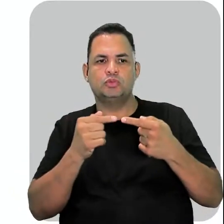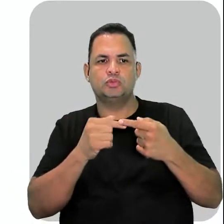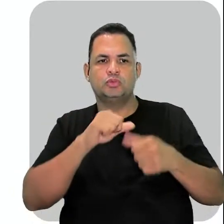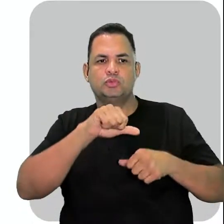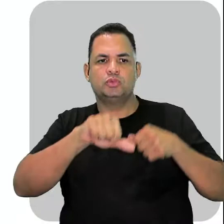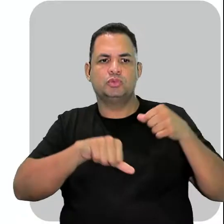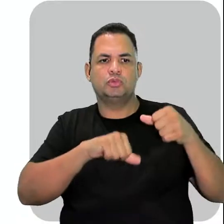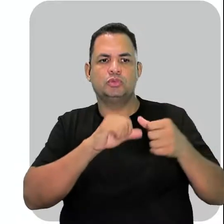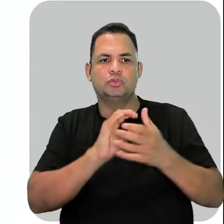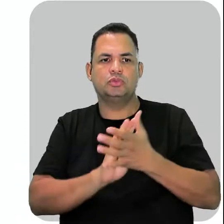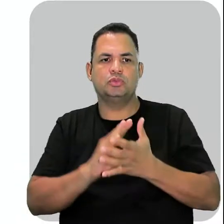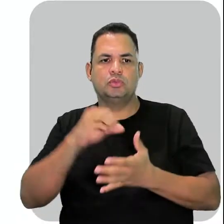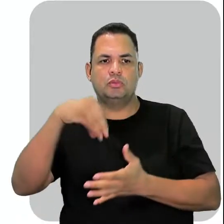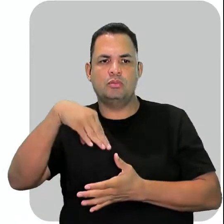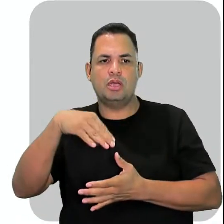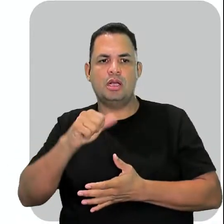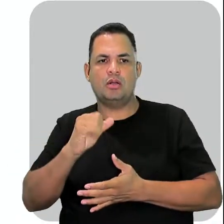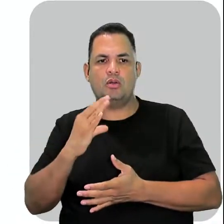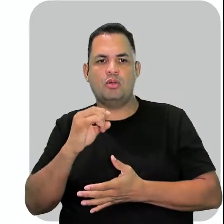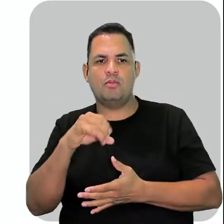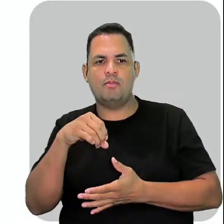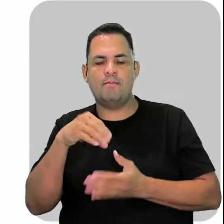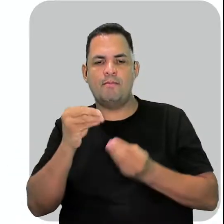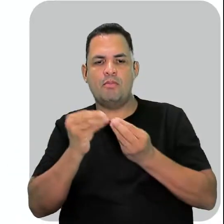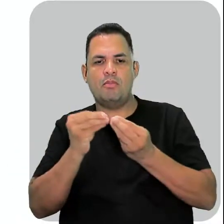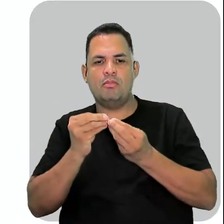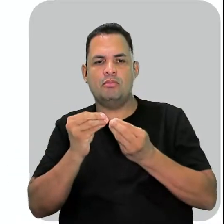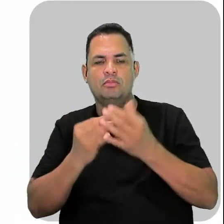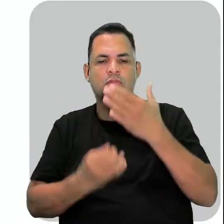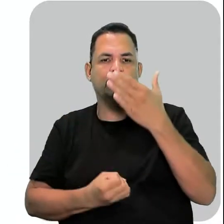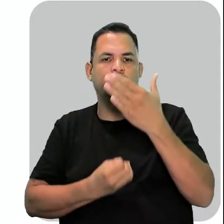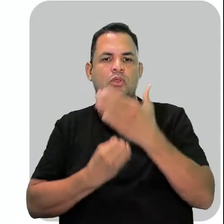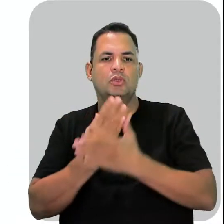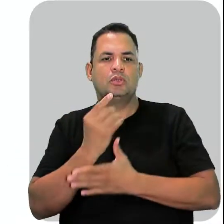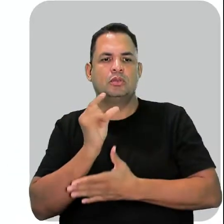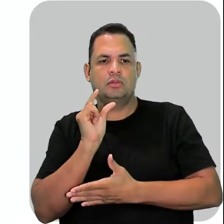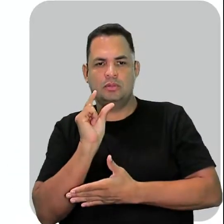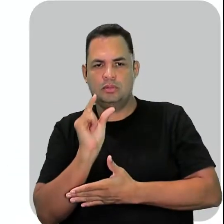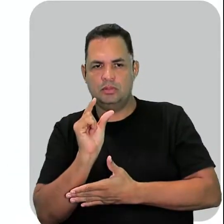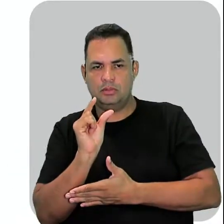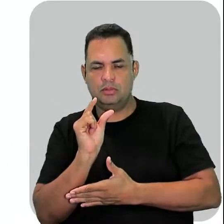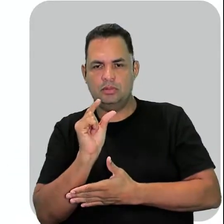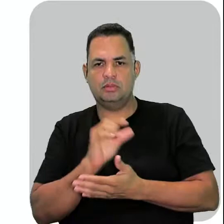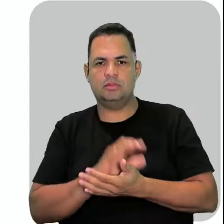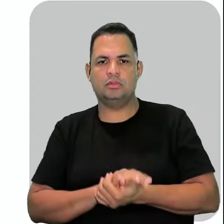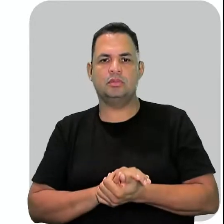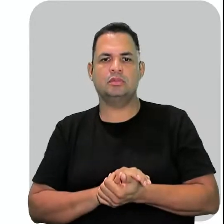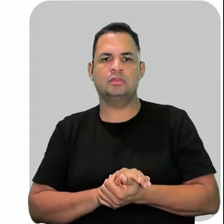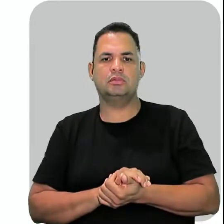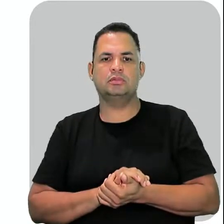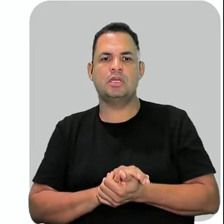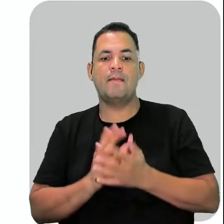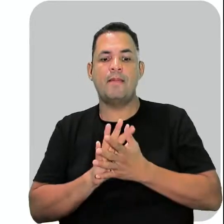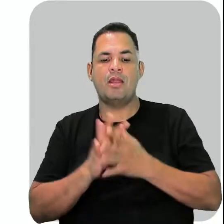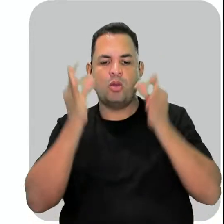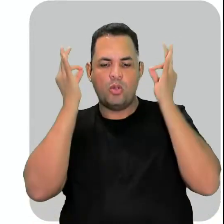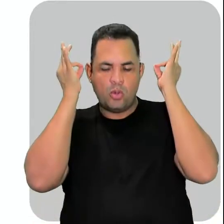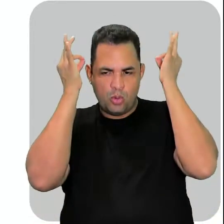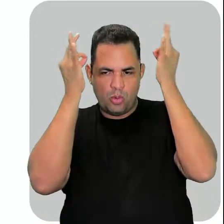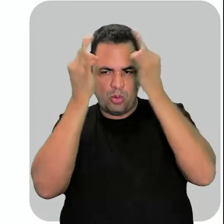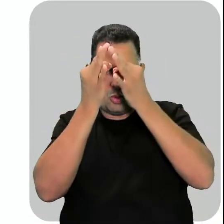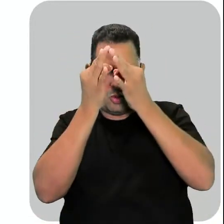formam macromoléculas. Então, a gente tem a origem da palavra polímero, que vem do grego,